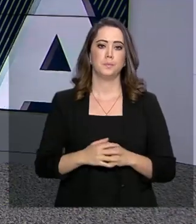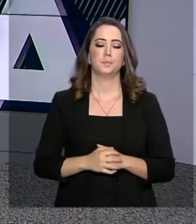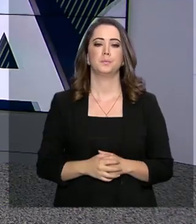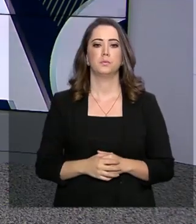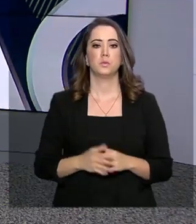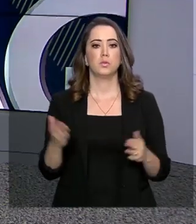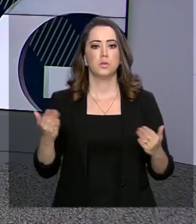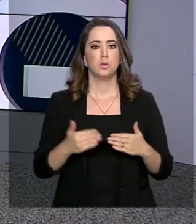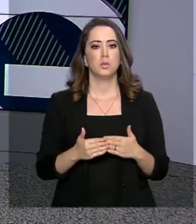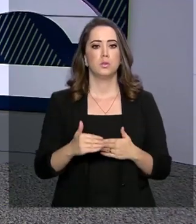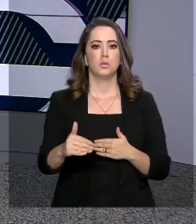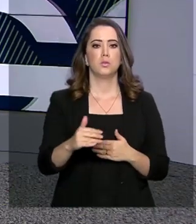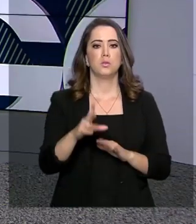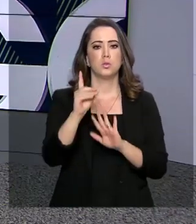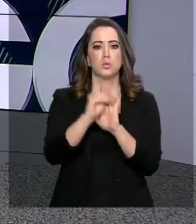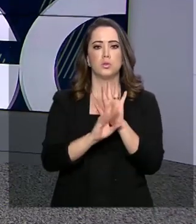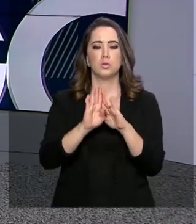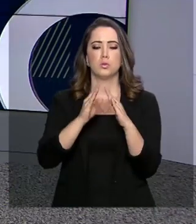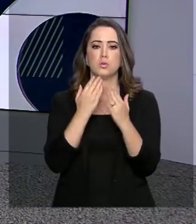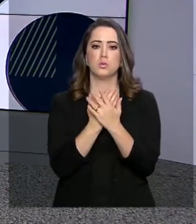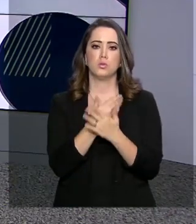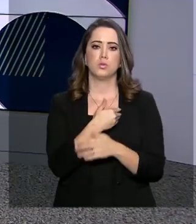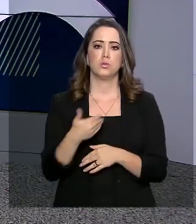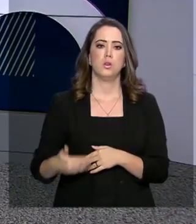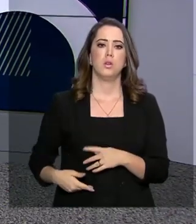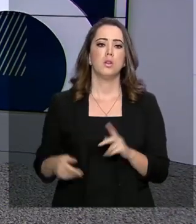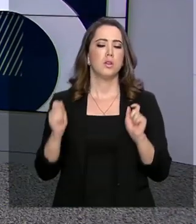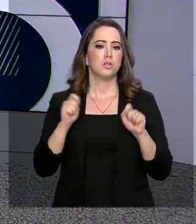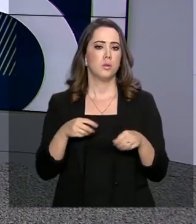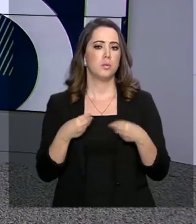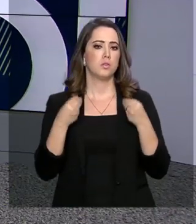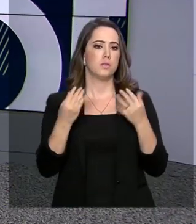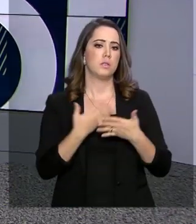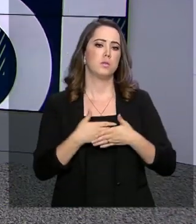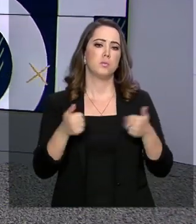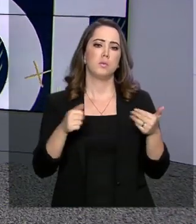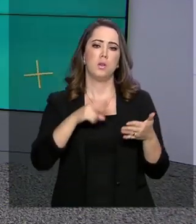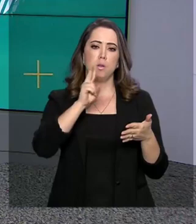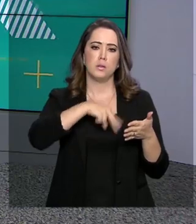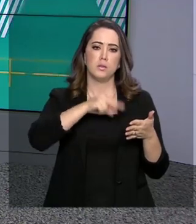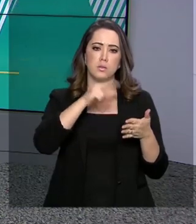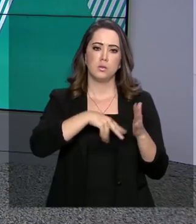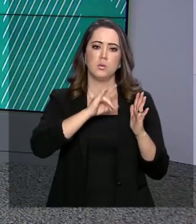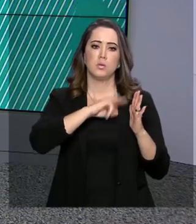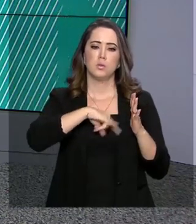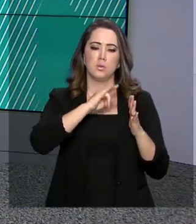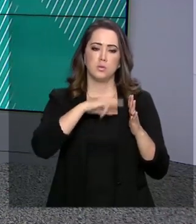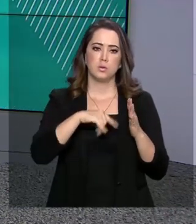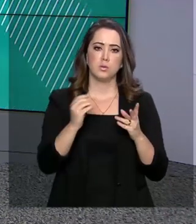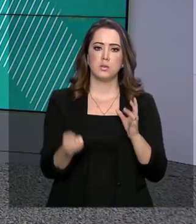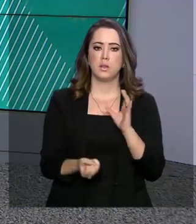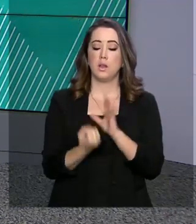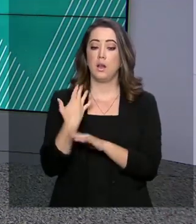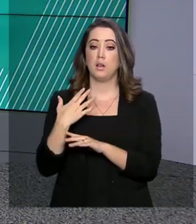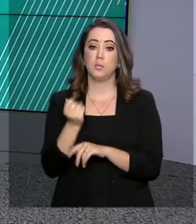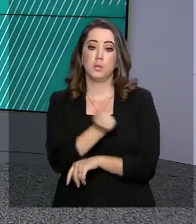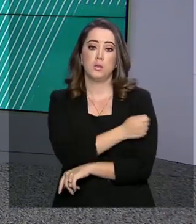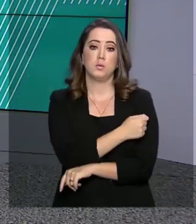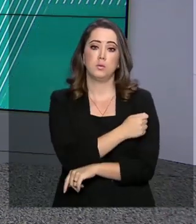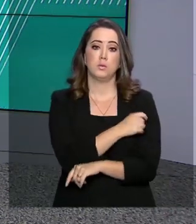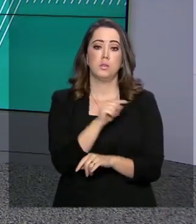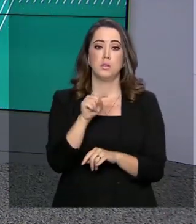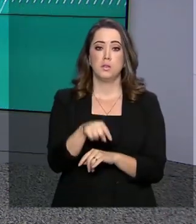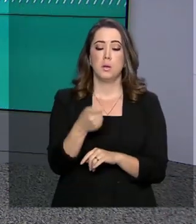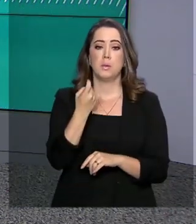A partir de hoje, diretores de escolas públicas já podem enviar os melhores textos e documentários produzidos por estudantes